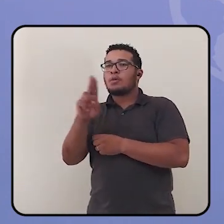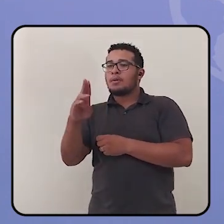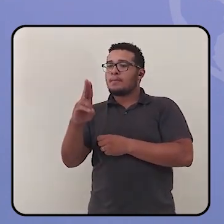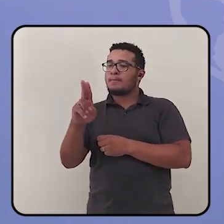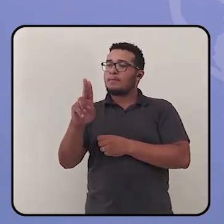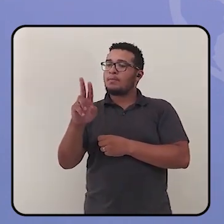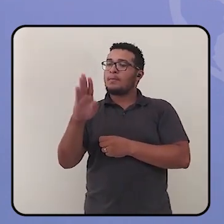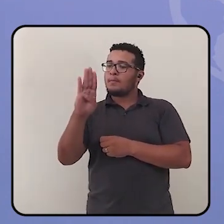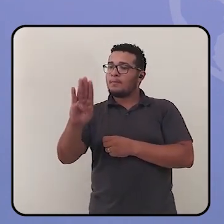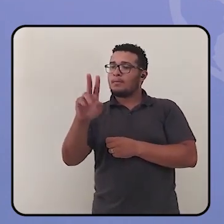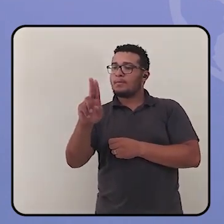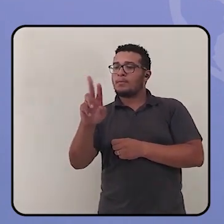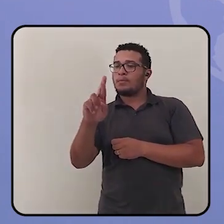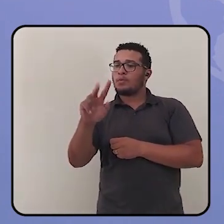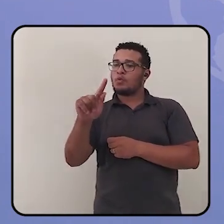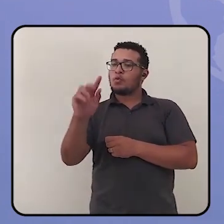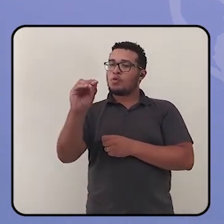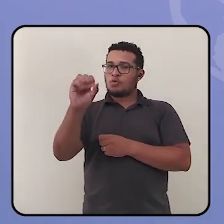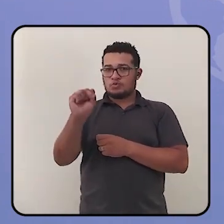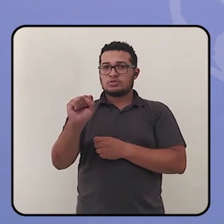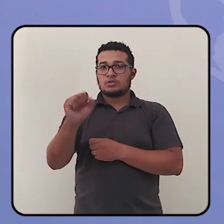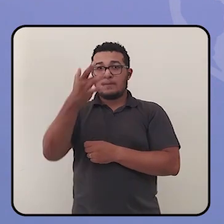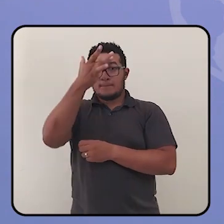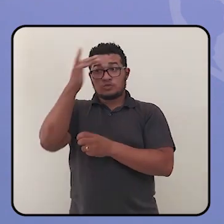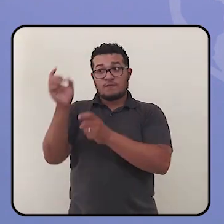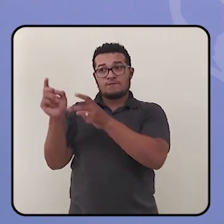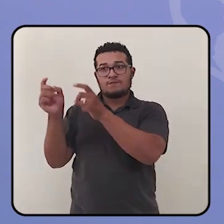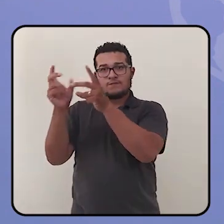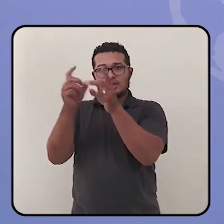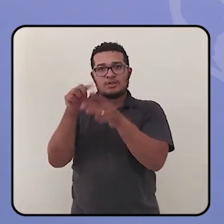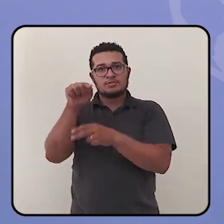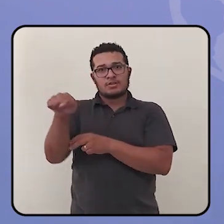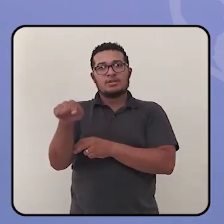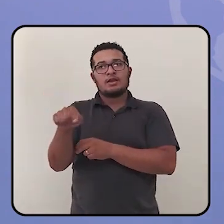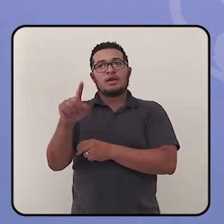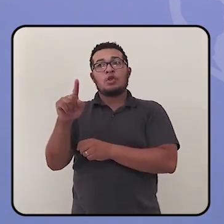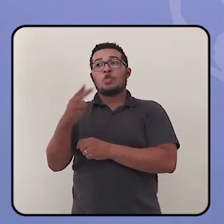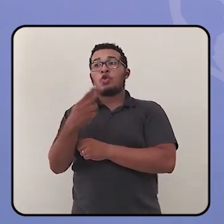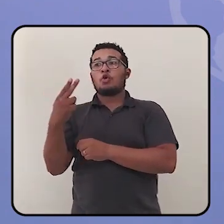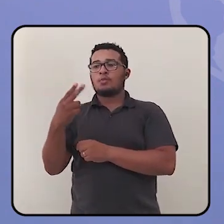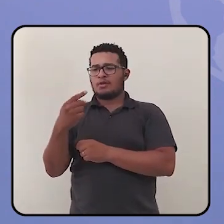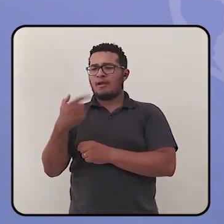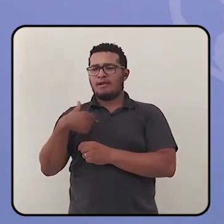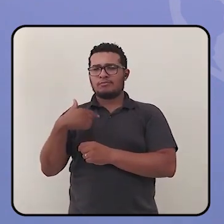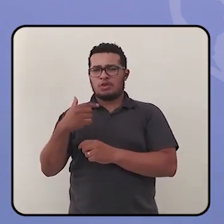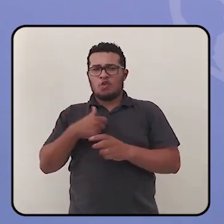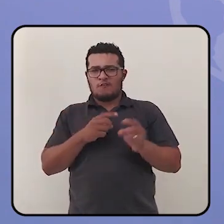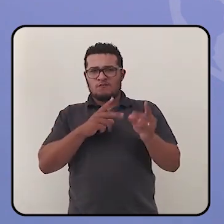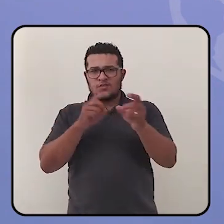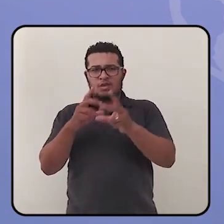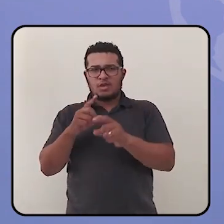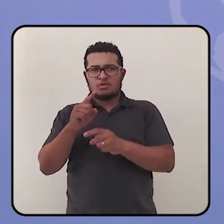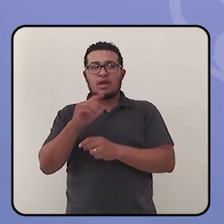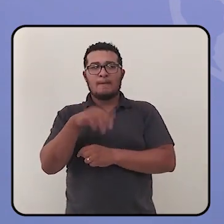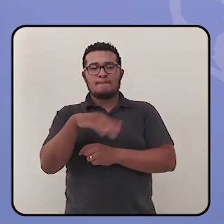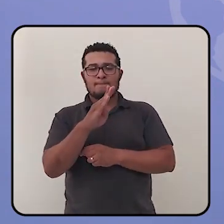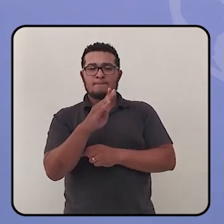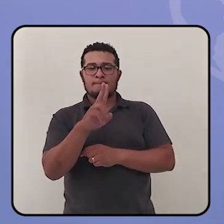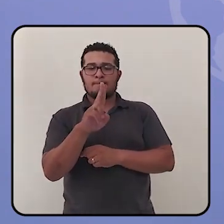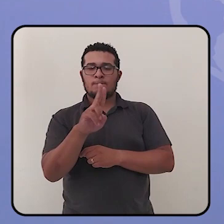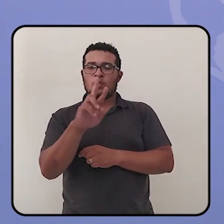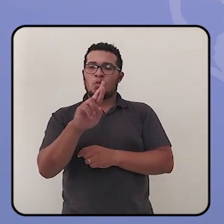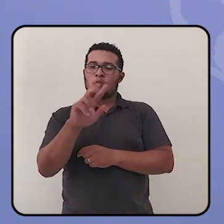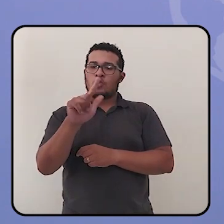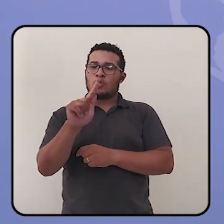chamados de burgos e com o tempo essas e nesses burros as cidades medievais eram chamadas de burgueses tá em um conceito